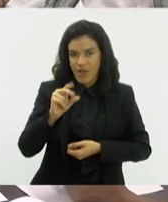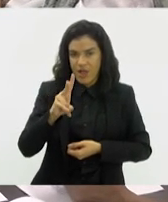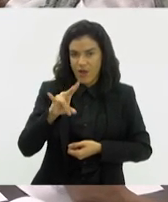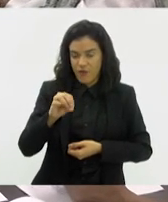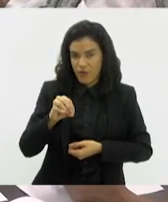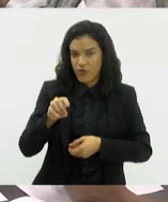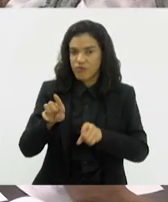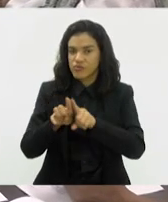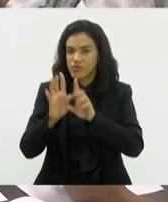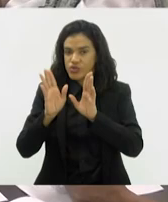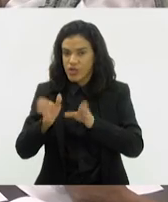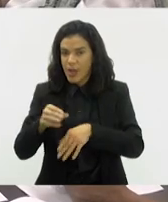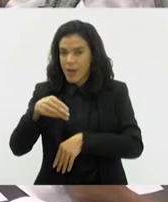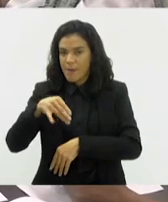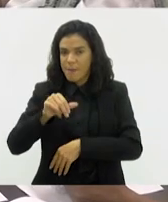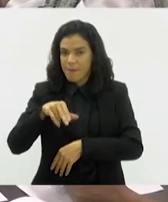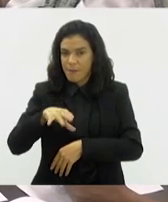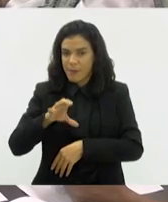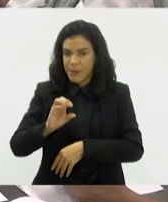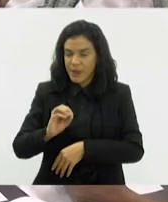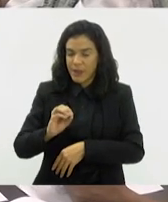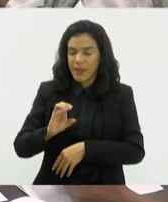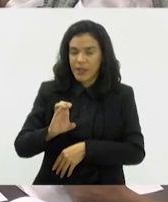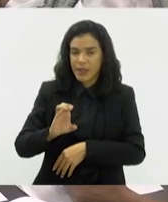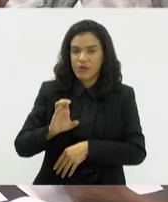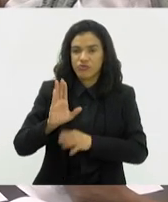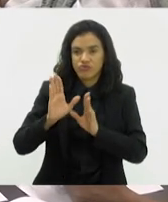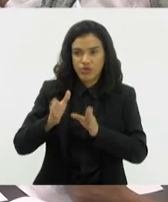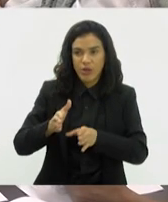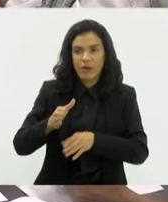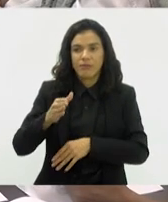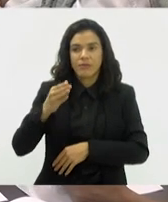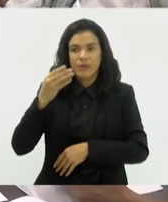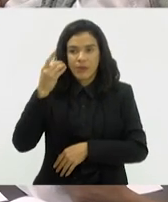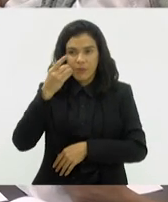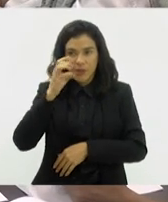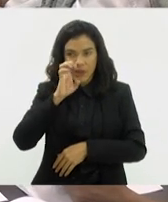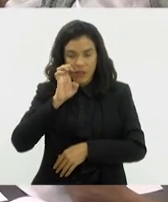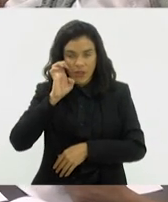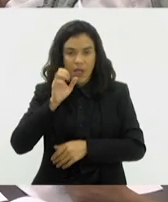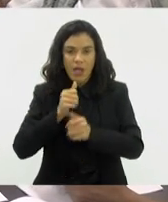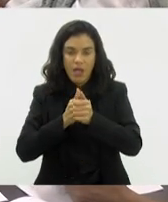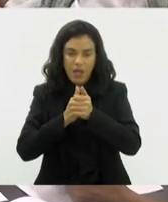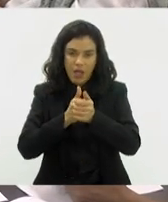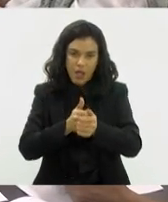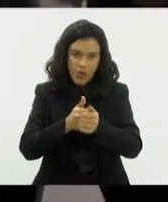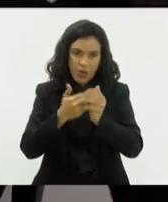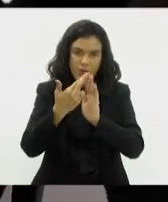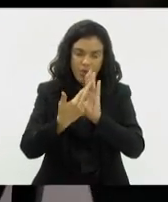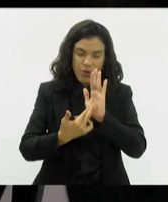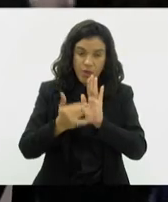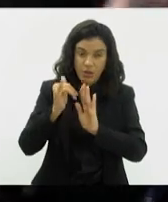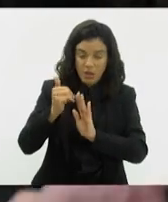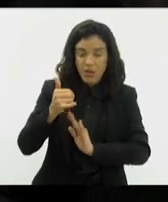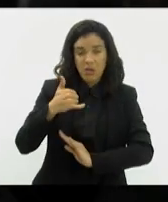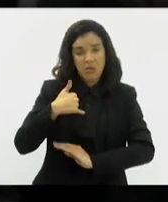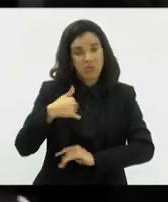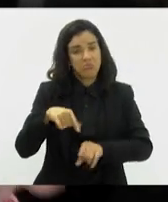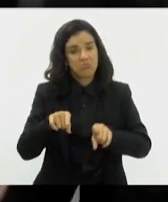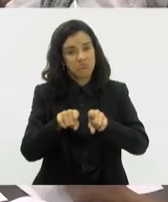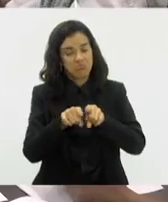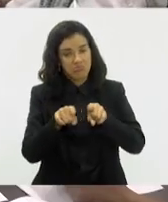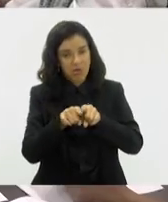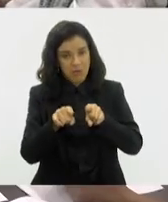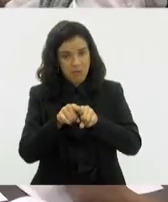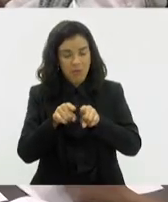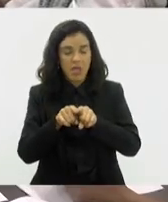votou, deputada Érica Takemoto, a senhora acompanha a relatoria? Acompanho o relator, presidente. Eu também